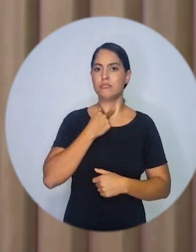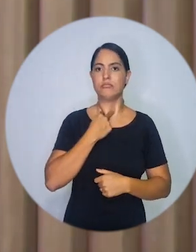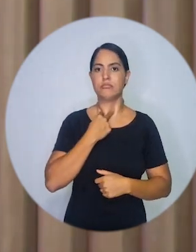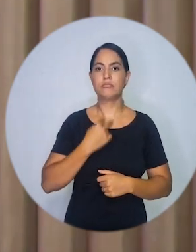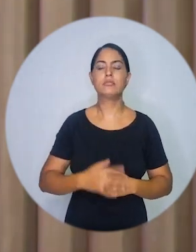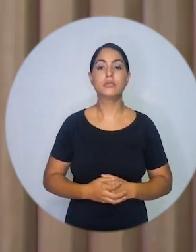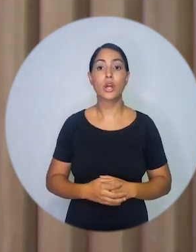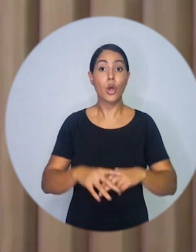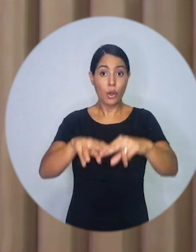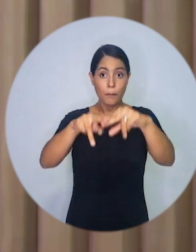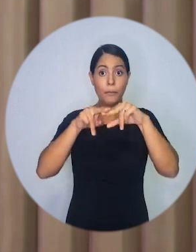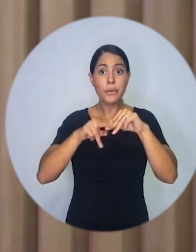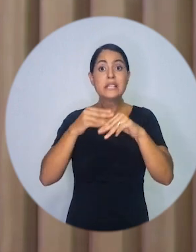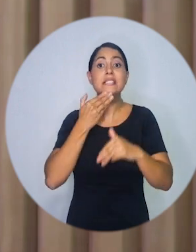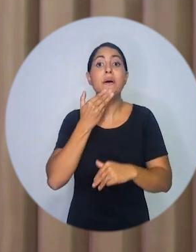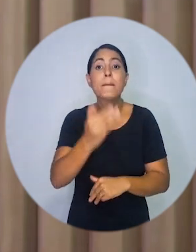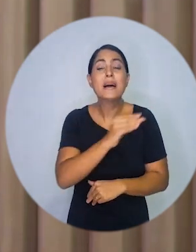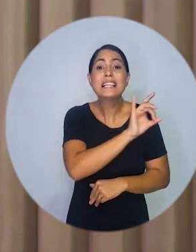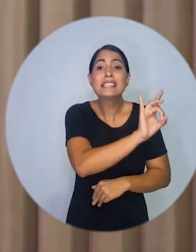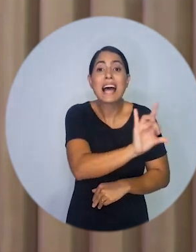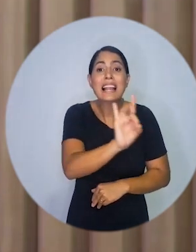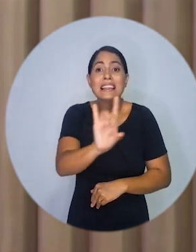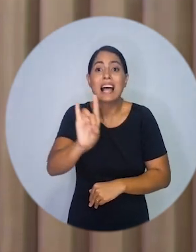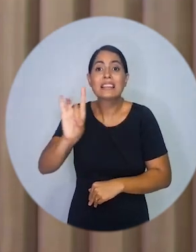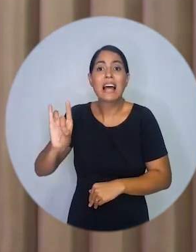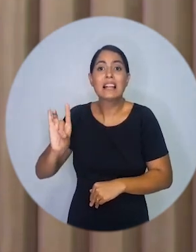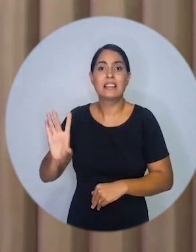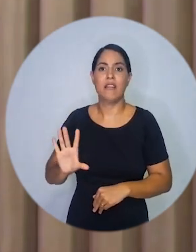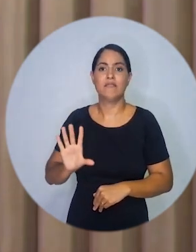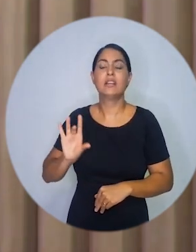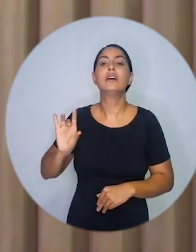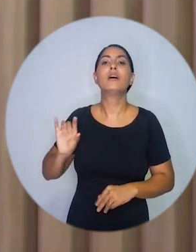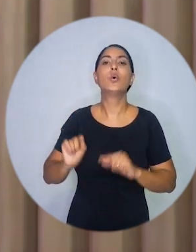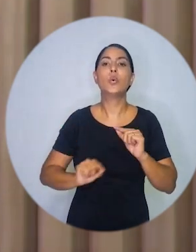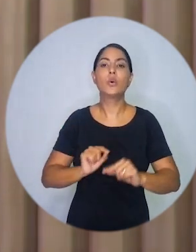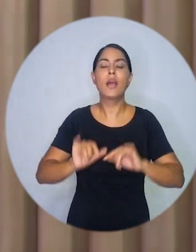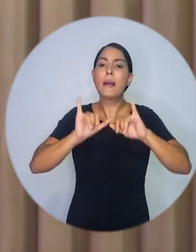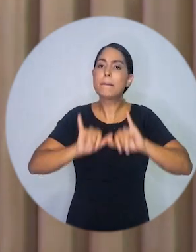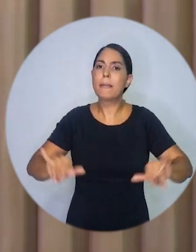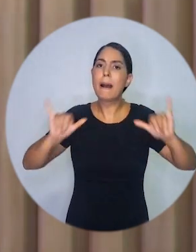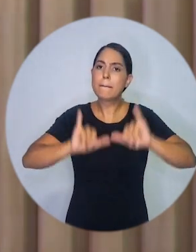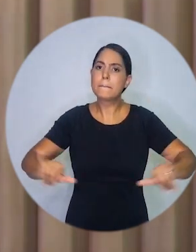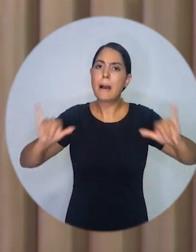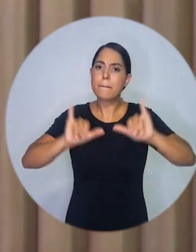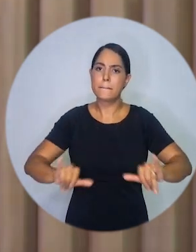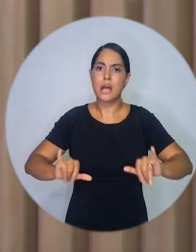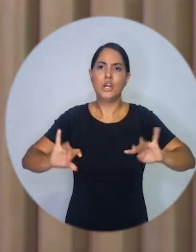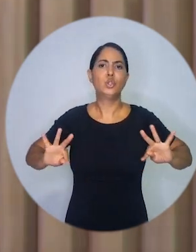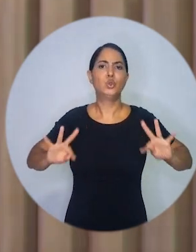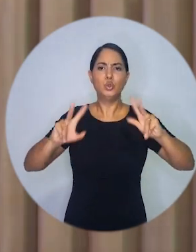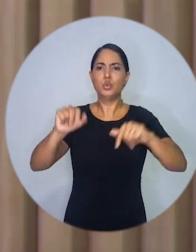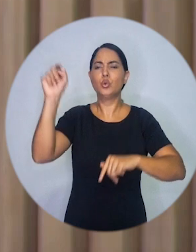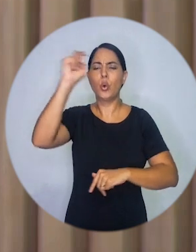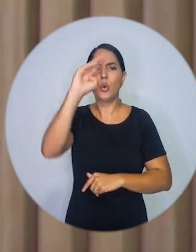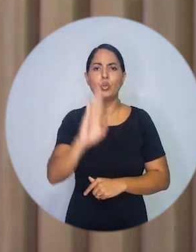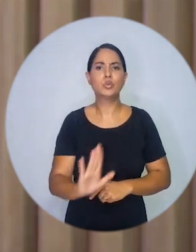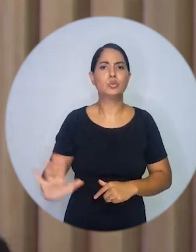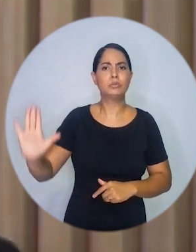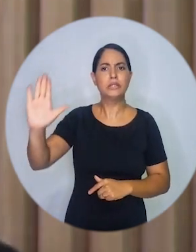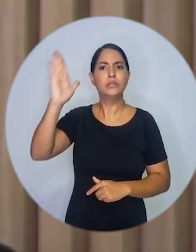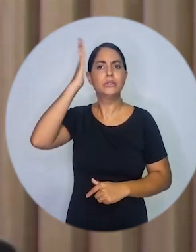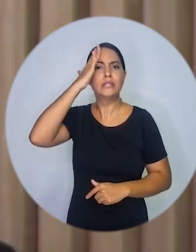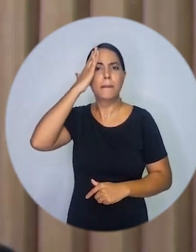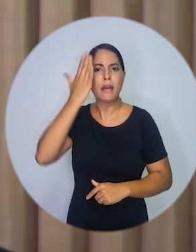classe. Portanto, peço a cada um de vocês que repliquem esse pedido em suas bases. Advogadas e advogados de